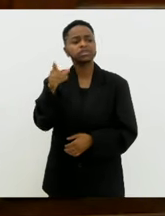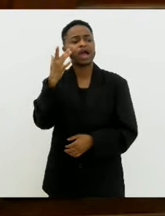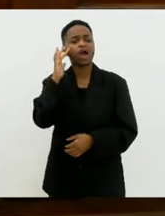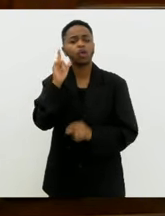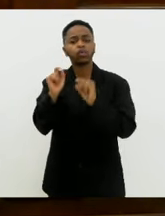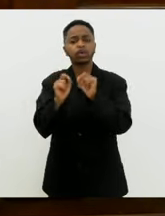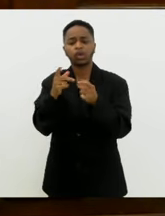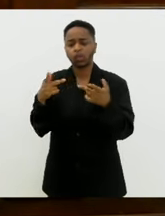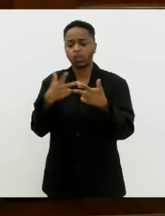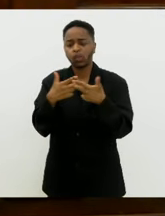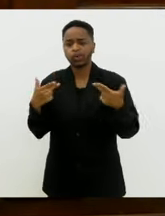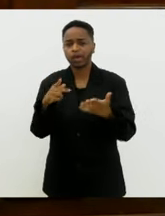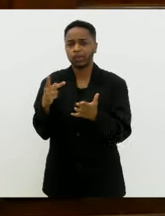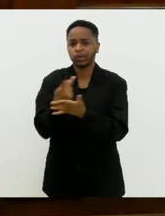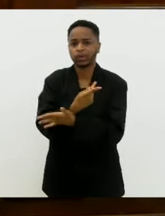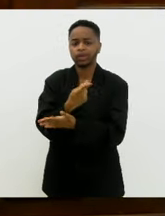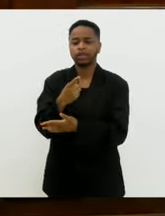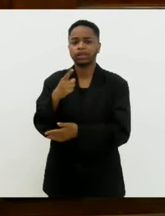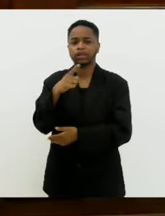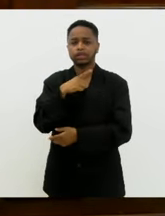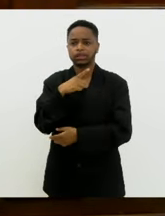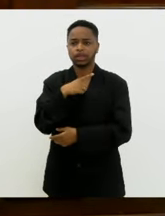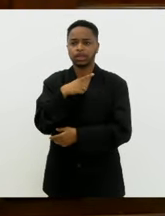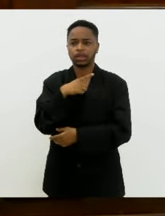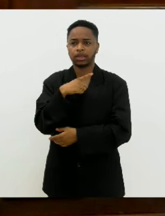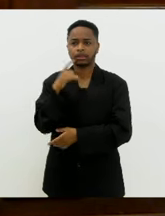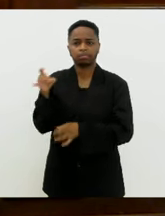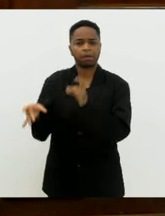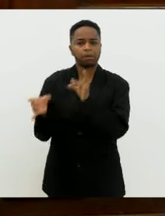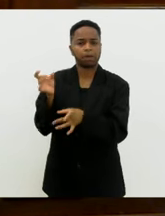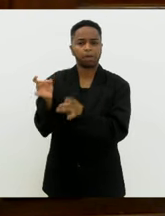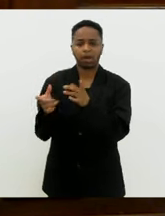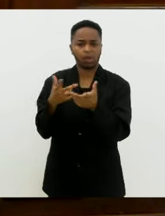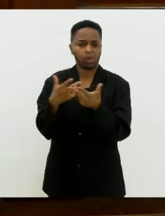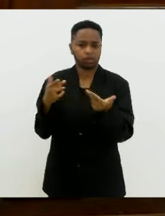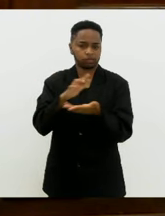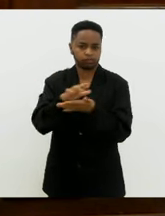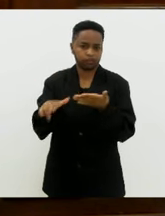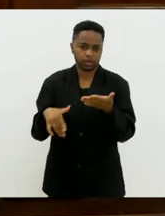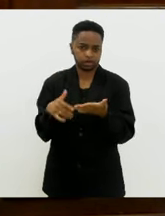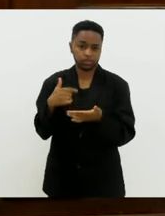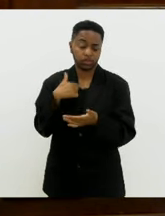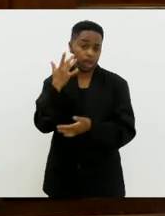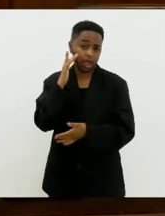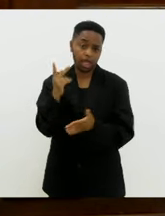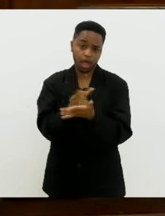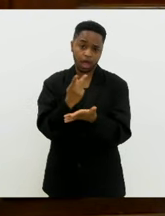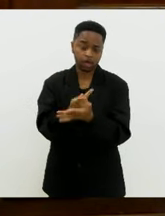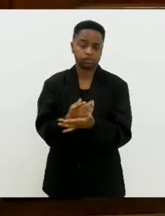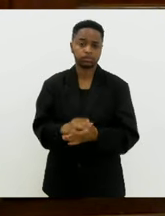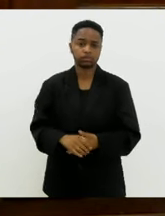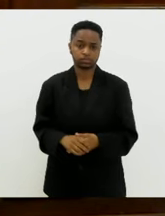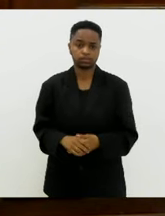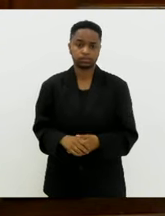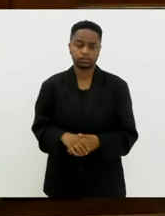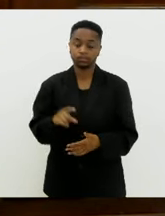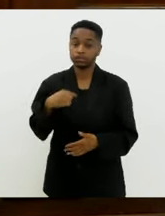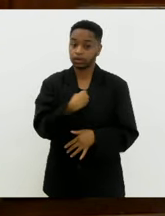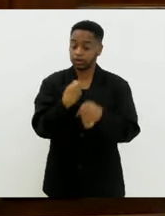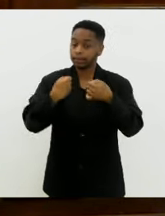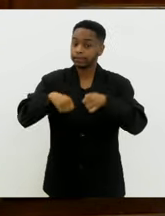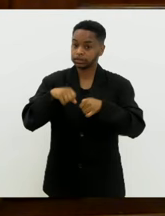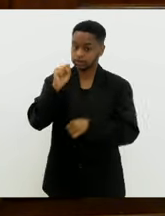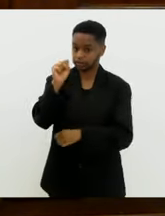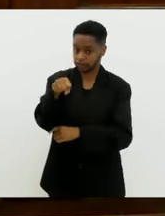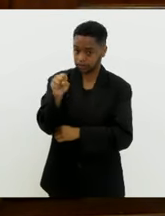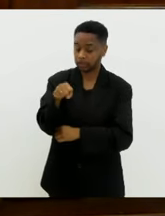que vem acontecendo, bota fora, ou tantas outras coisas? Totalmente errado. Precisamos sim